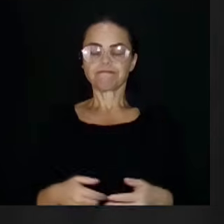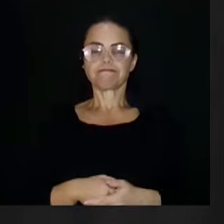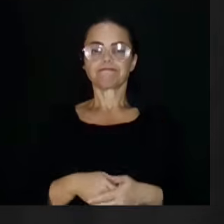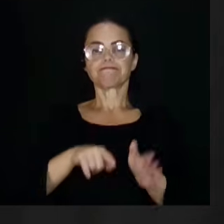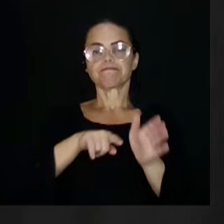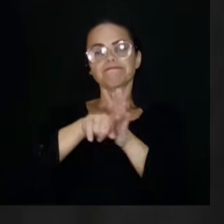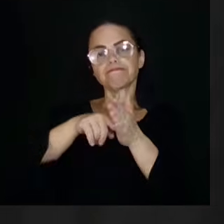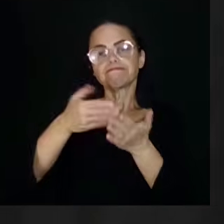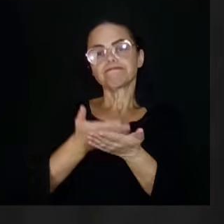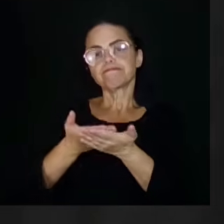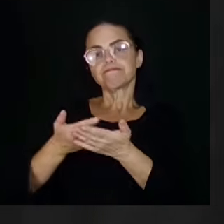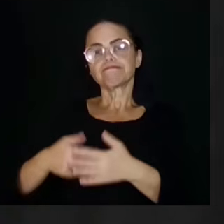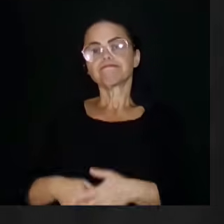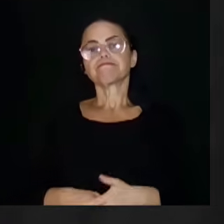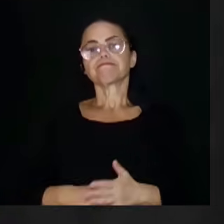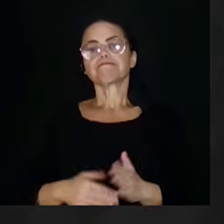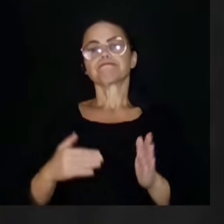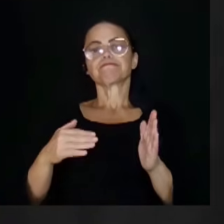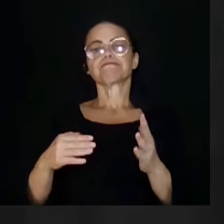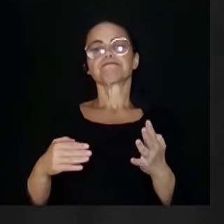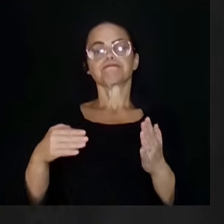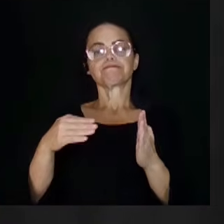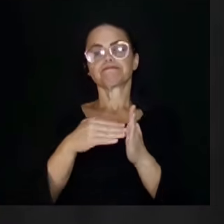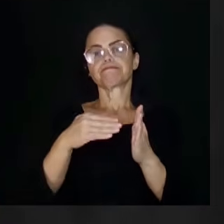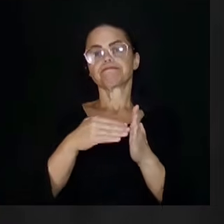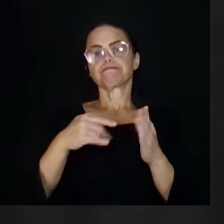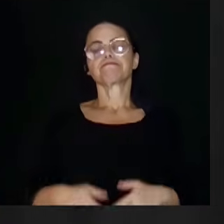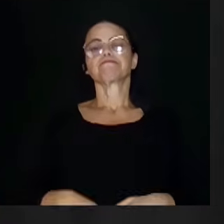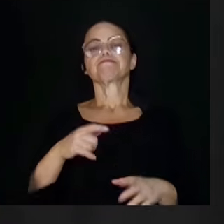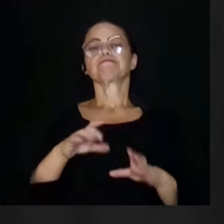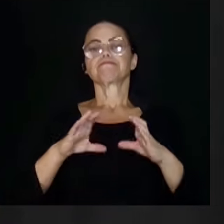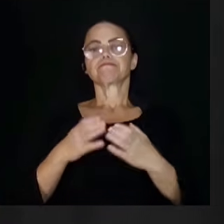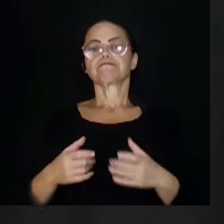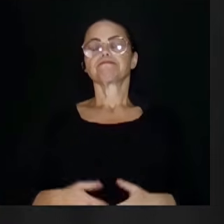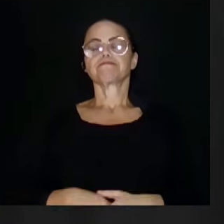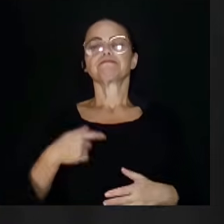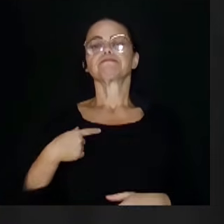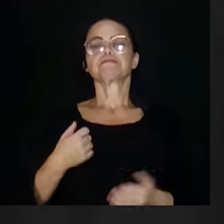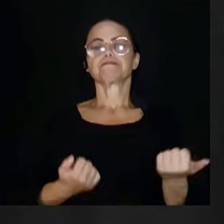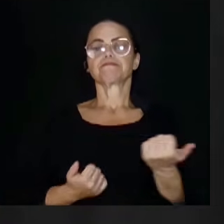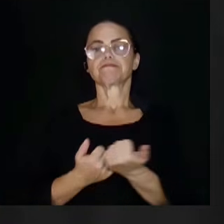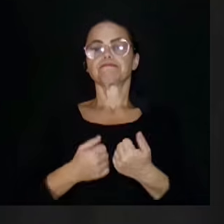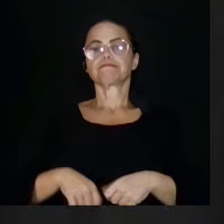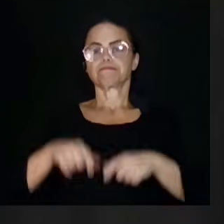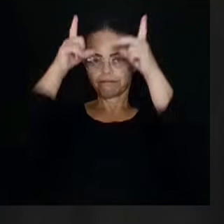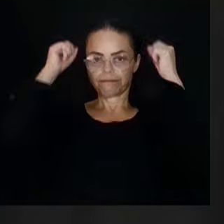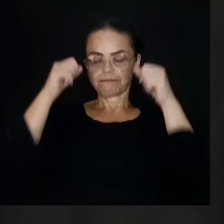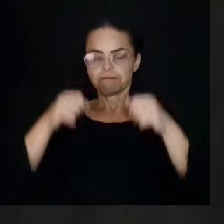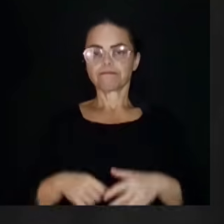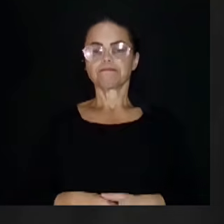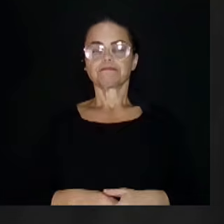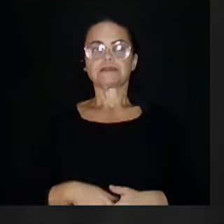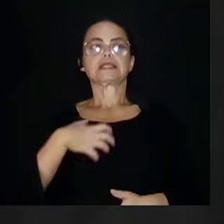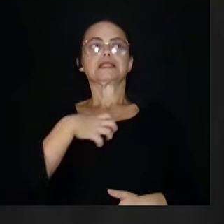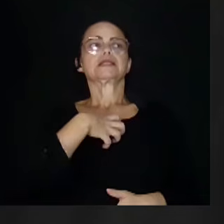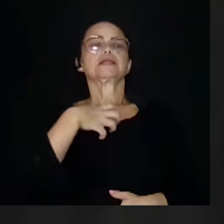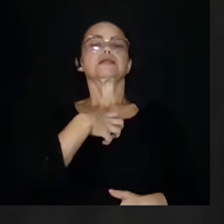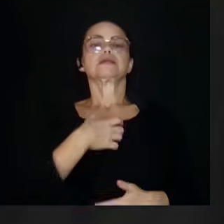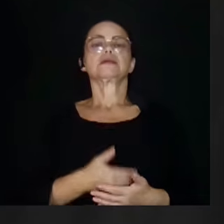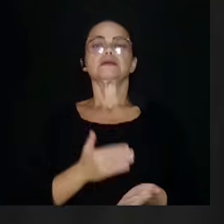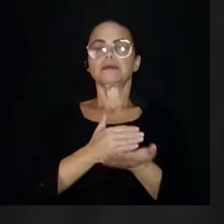da Unicamp a fazer o curso de auxiliar de enfermagem, depois foi extinto, né? Depois só começou a ser o